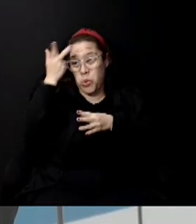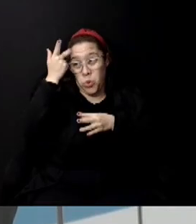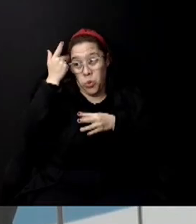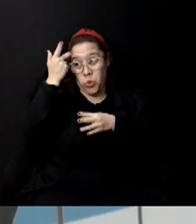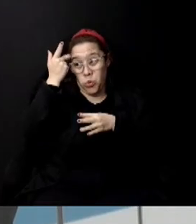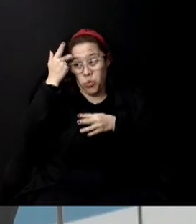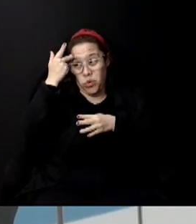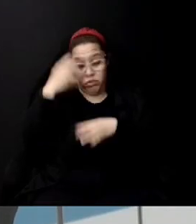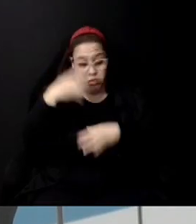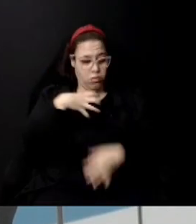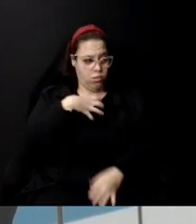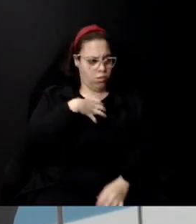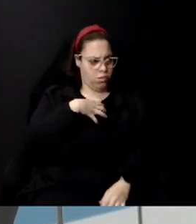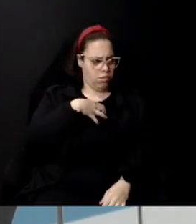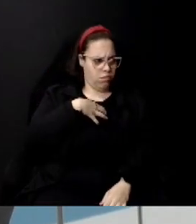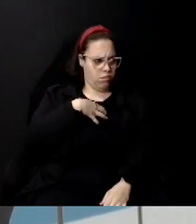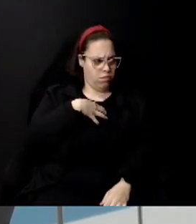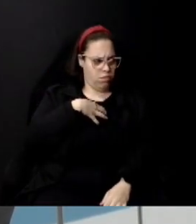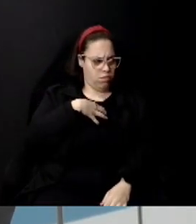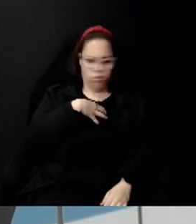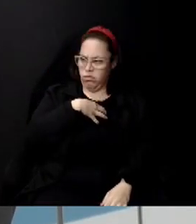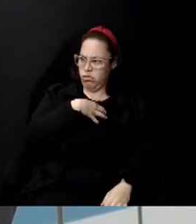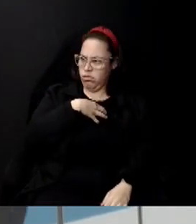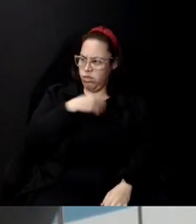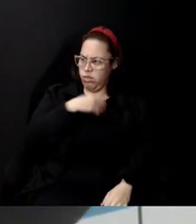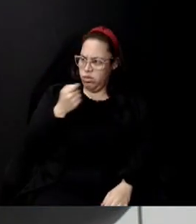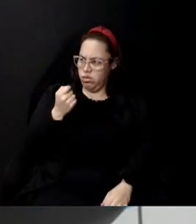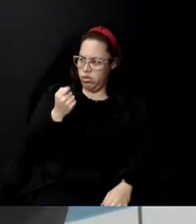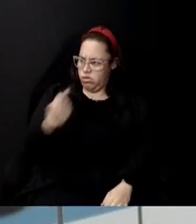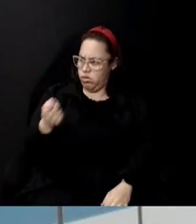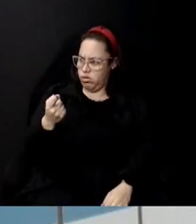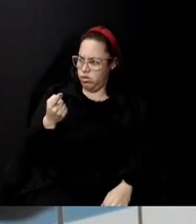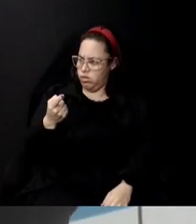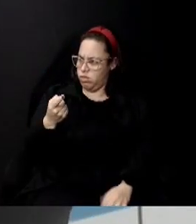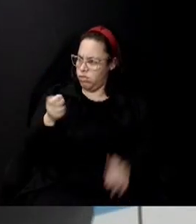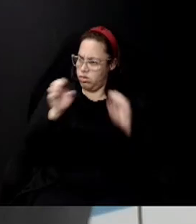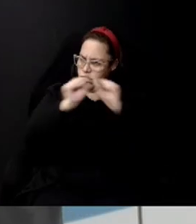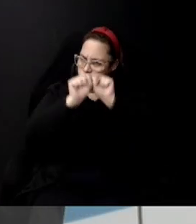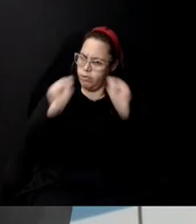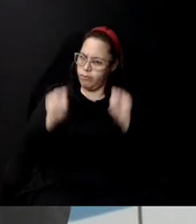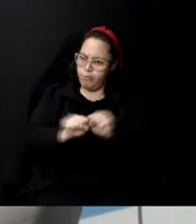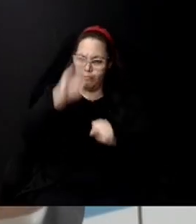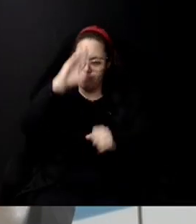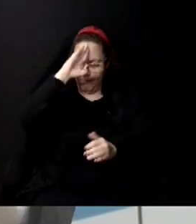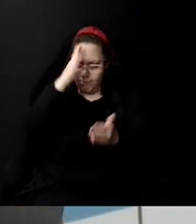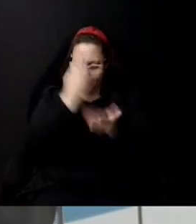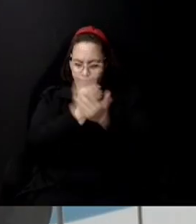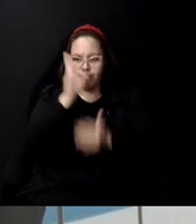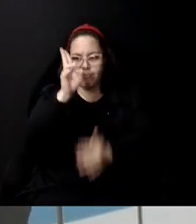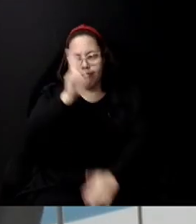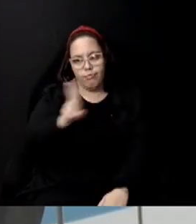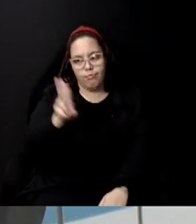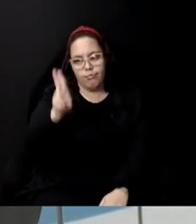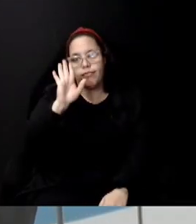reação contra esses sistemas. E eu tenho certeza que quem nos ouve já